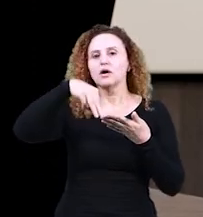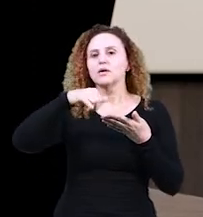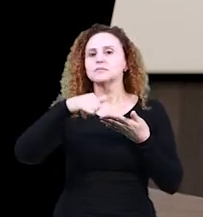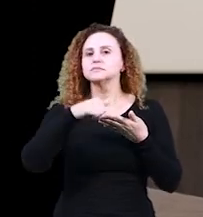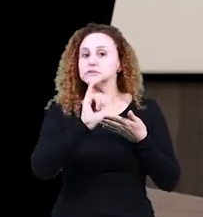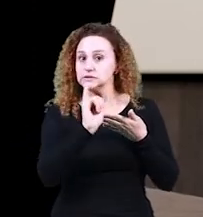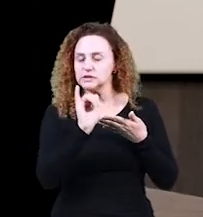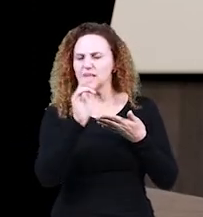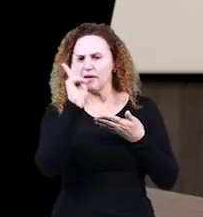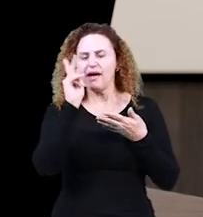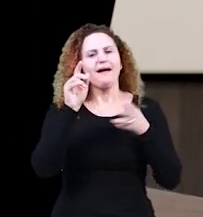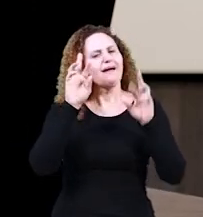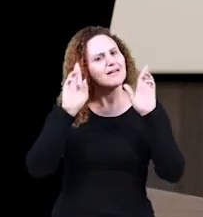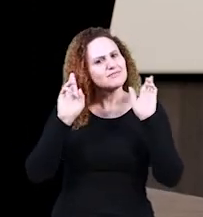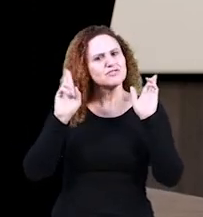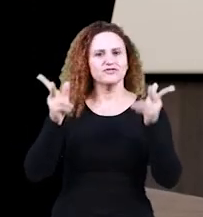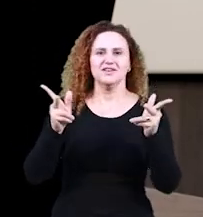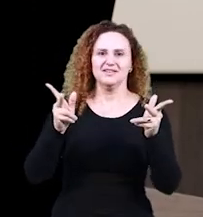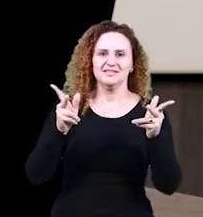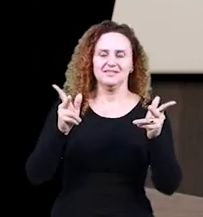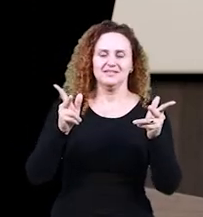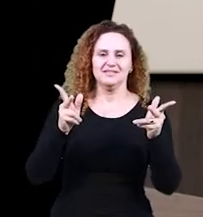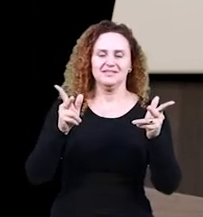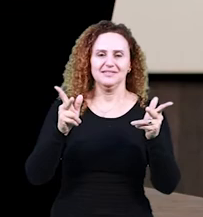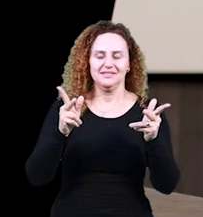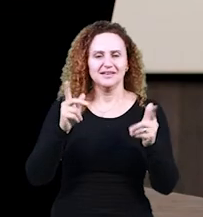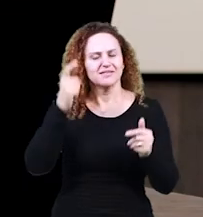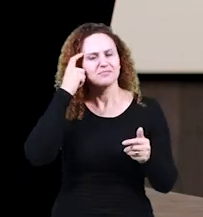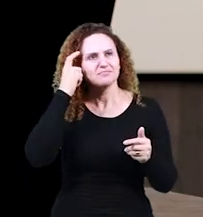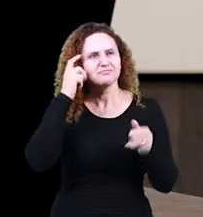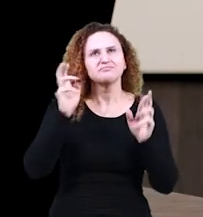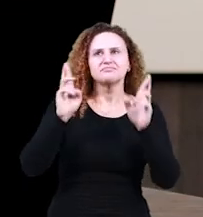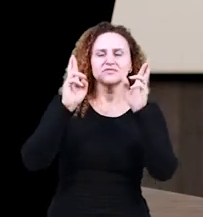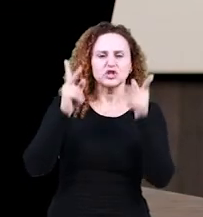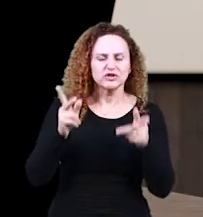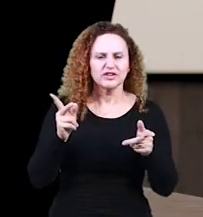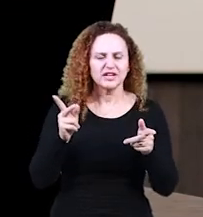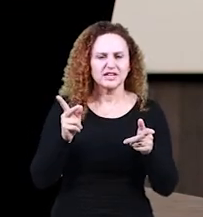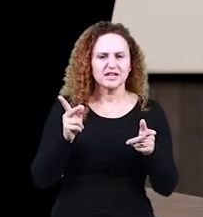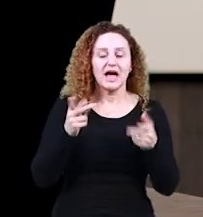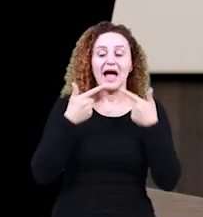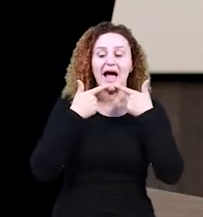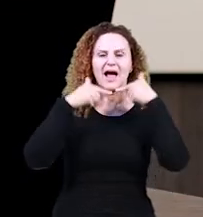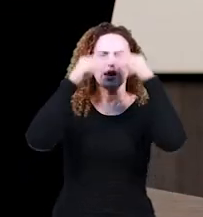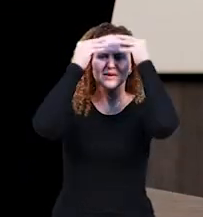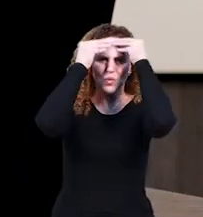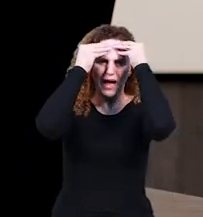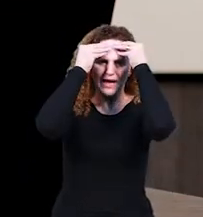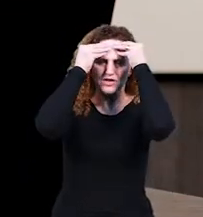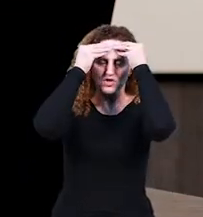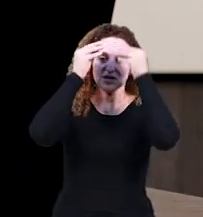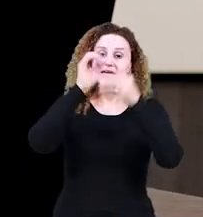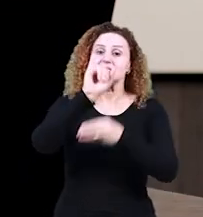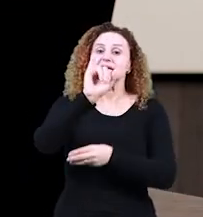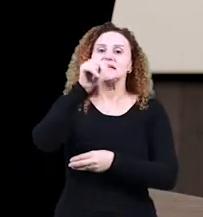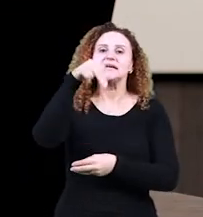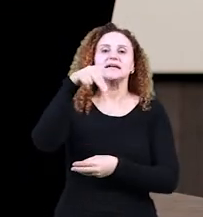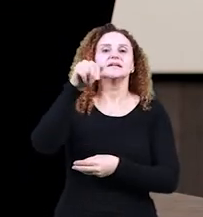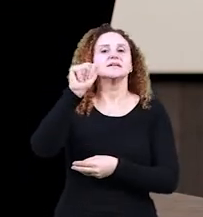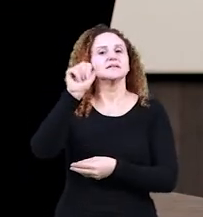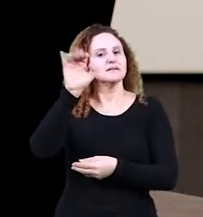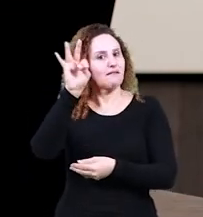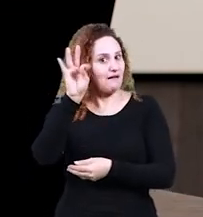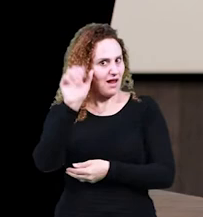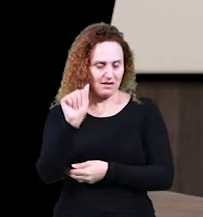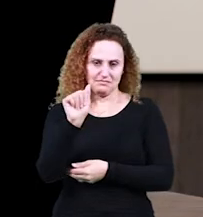vai defender que a linguagem é inata ao ser humano O que que significa dizer que a linguagem